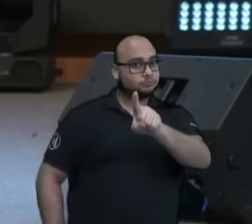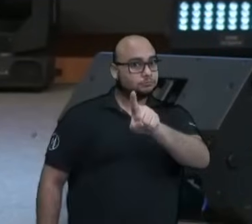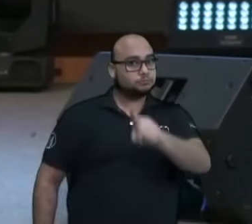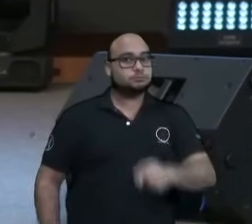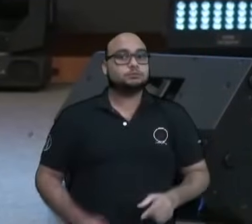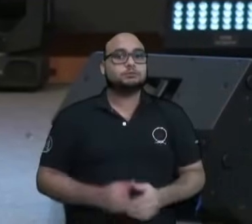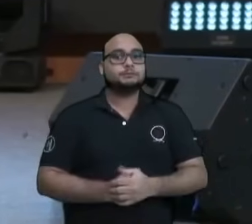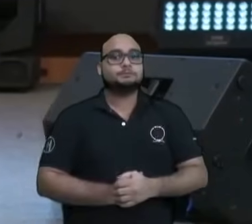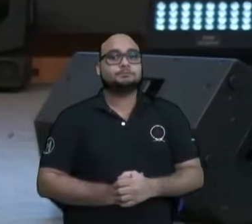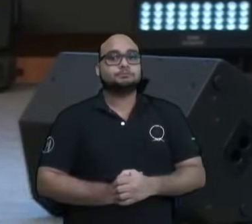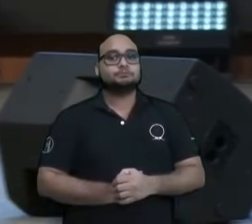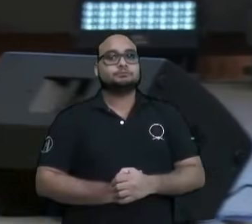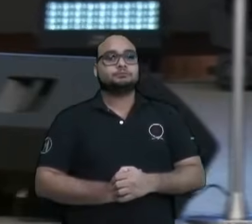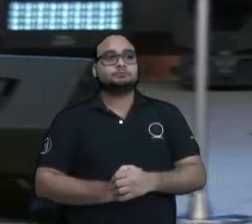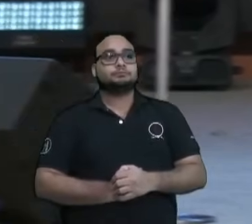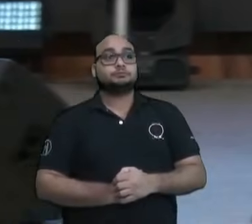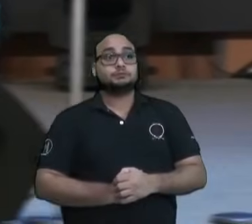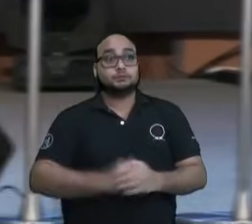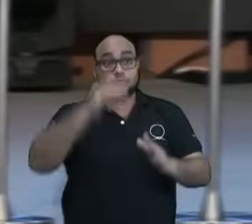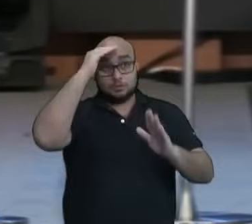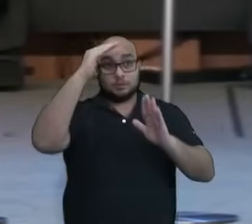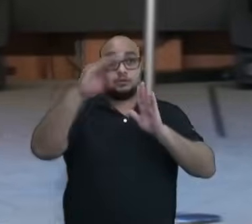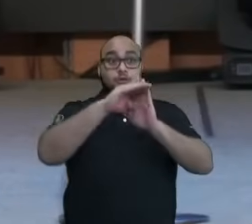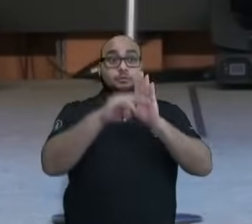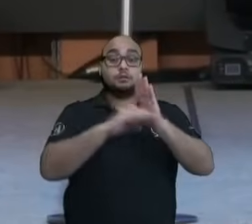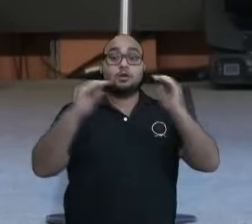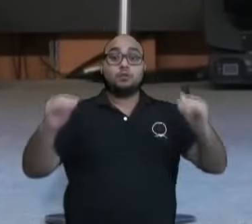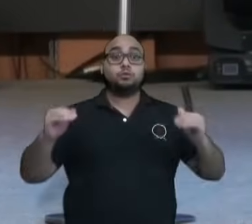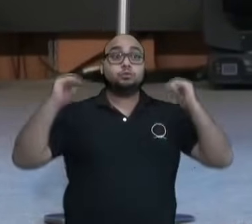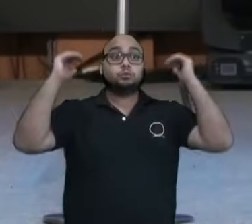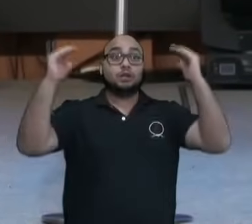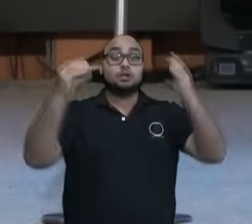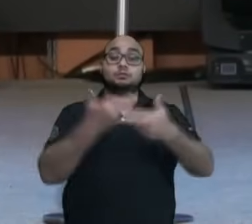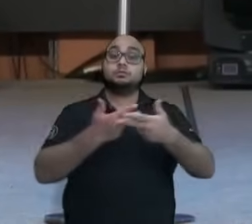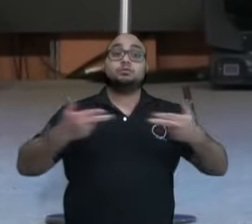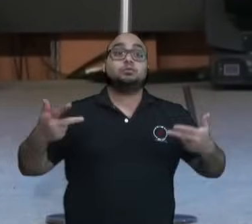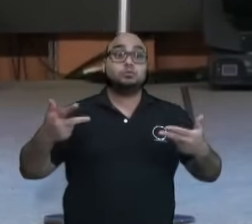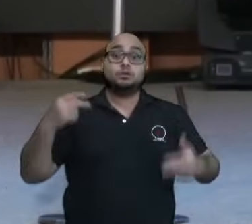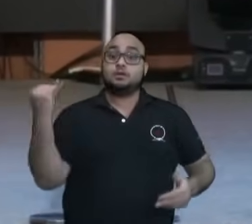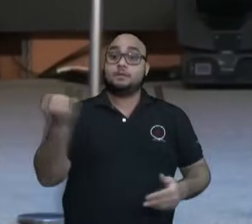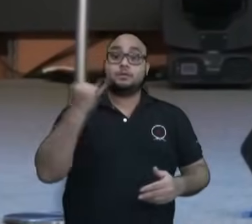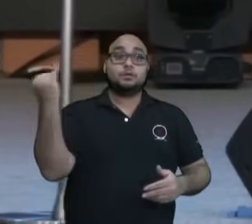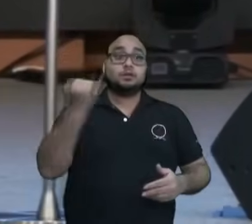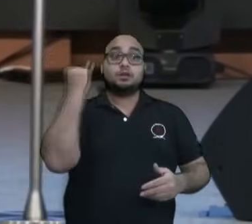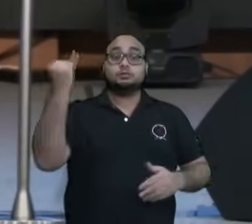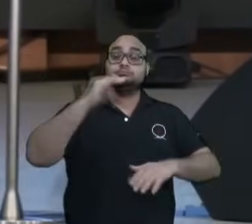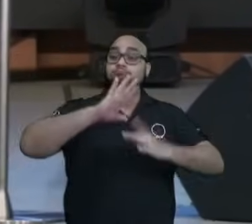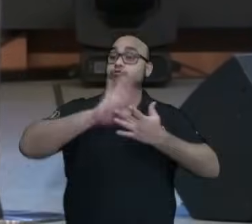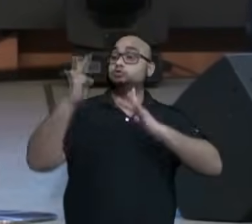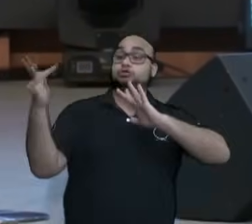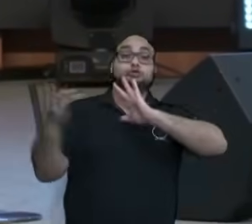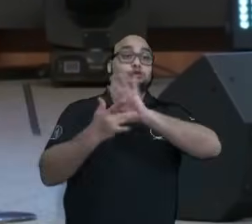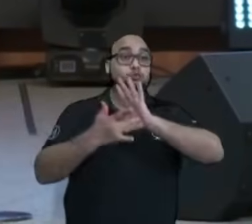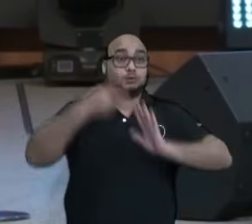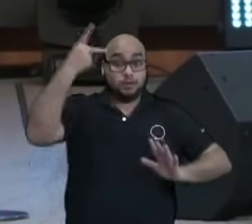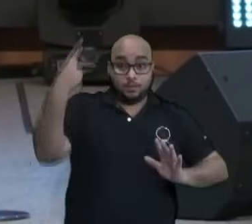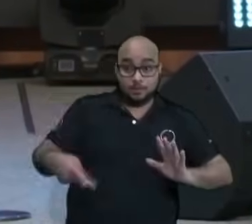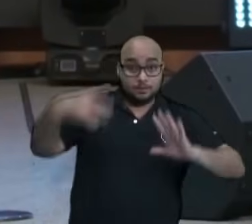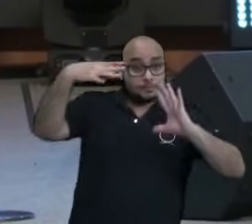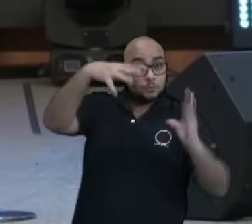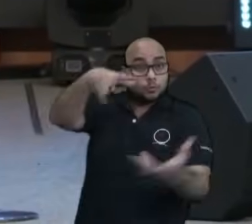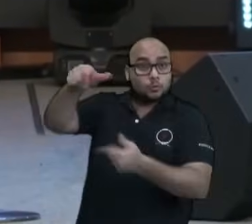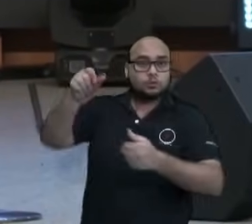escapou o princípio de autoridade é uma coisa tão importante Jesus aqui na terra não escapou Qual é a prova